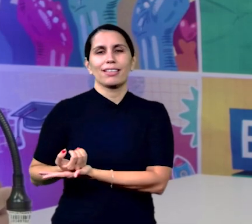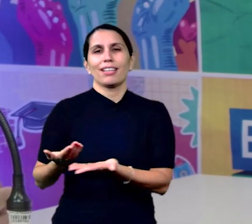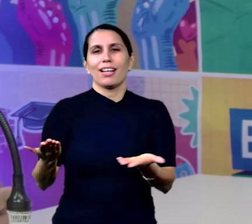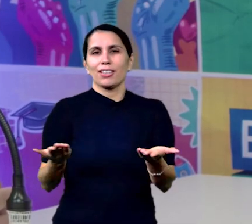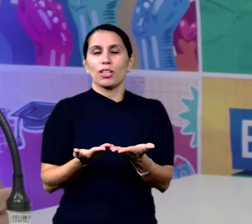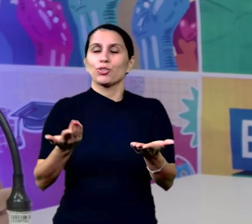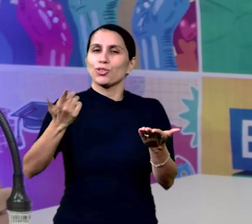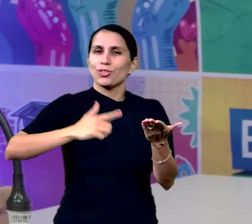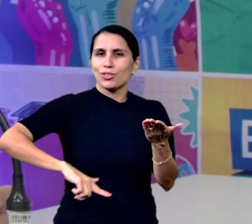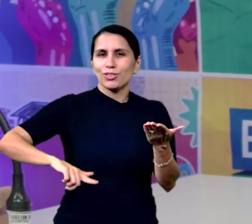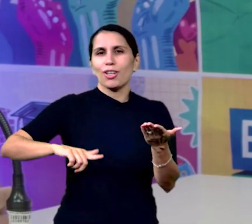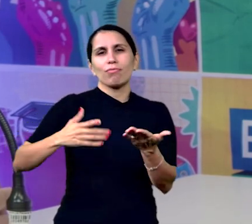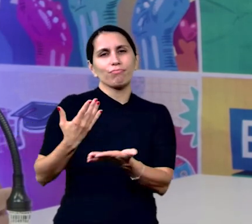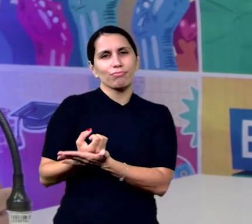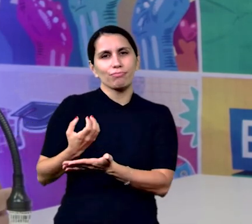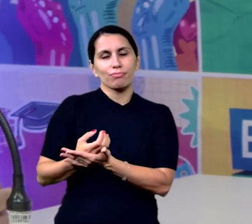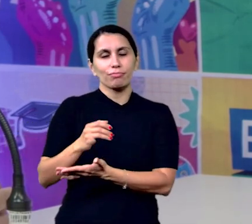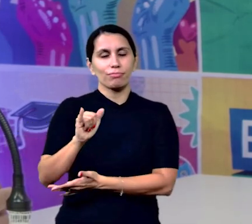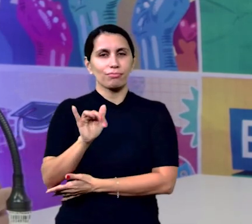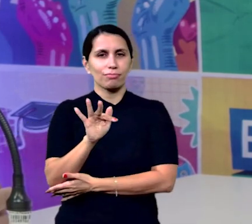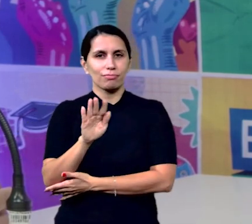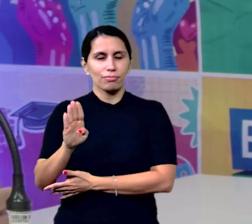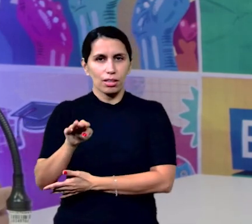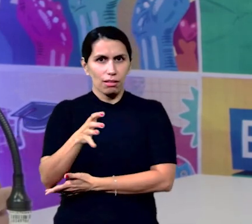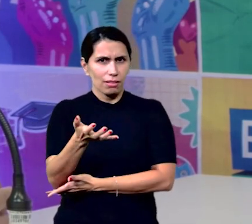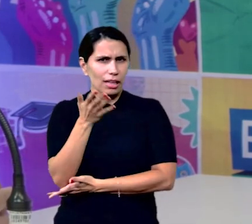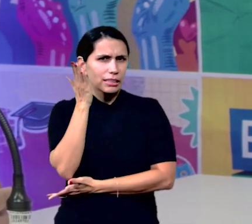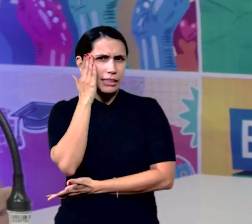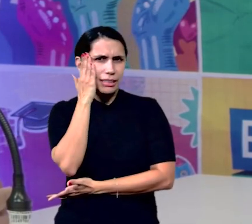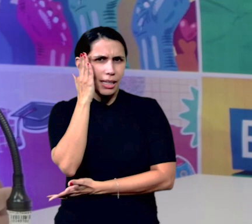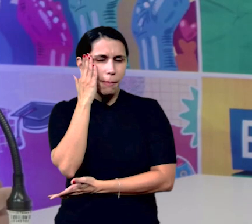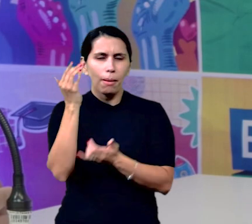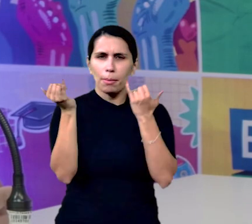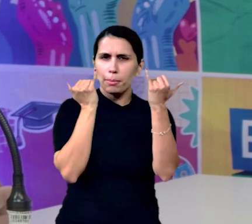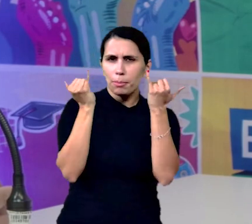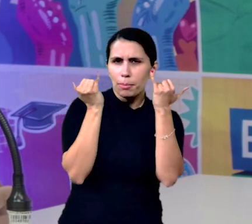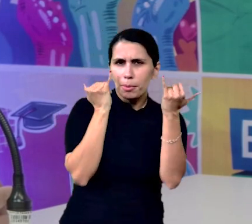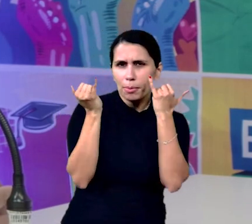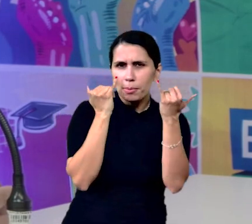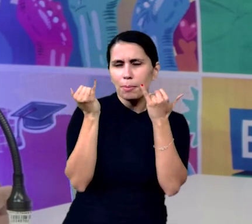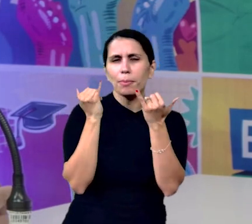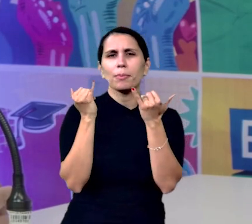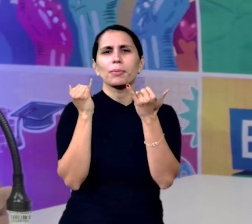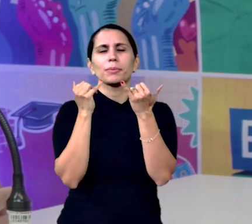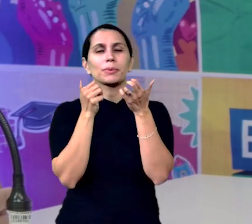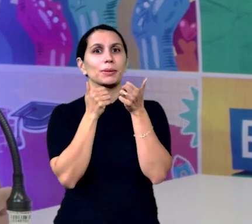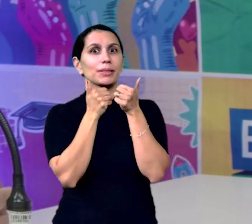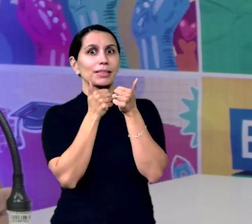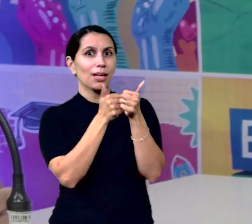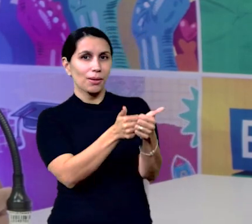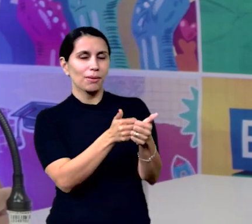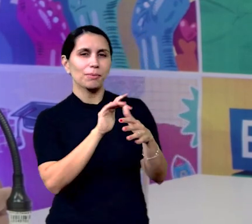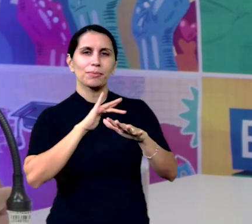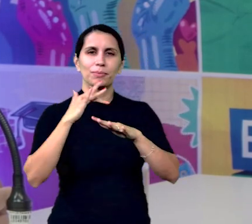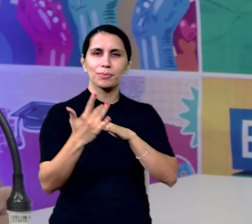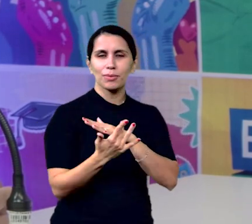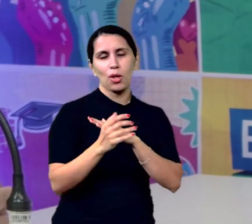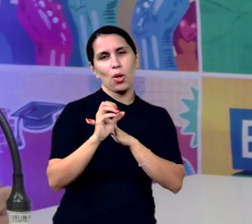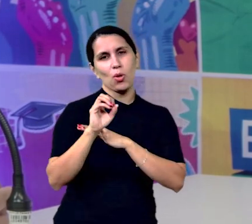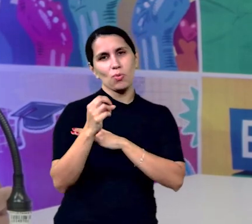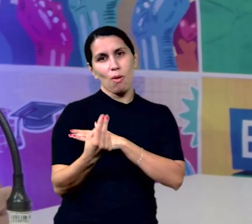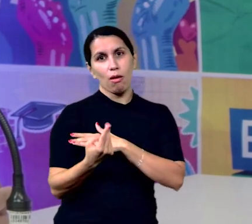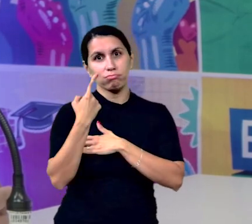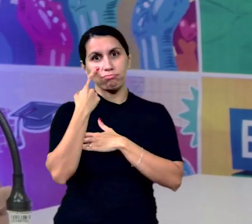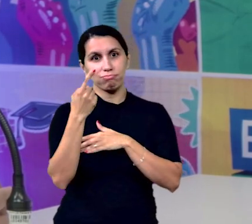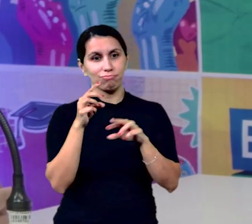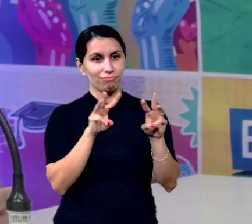do Estação IFB. Se você, quer saber sobre as nossas notícias, nos siga em nossas redes sociais ou